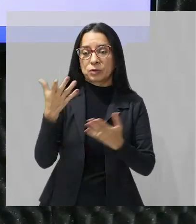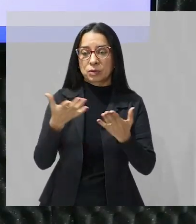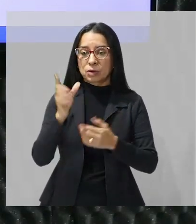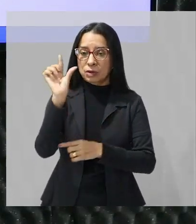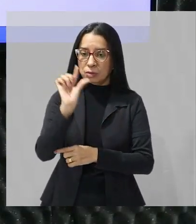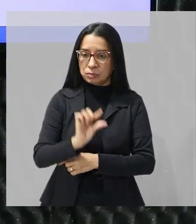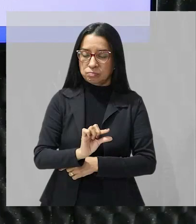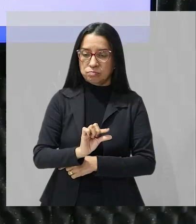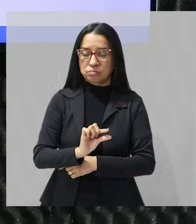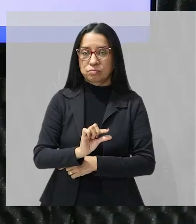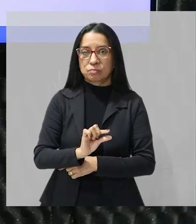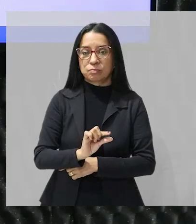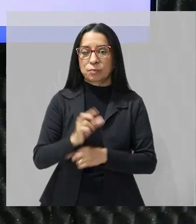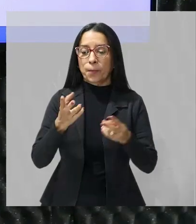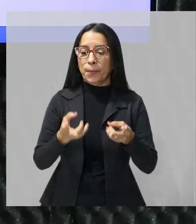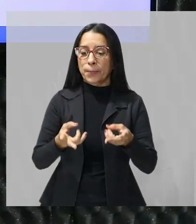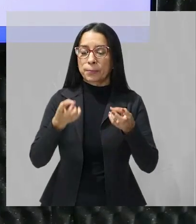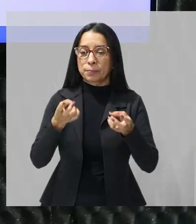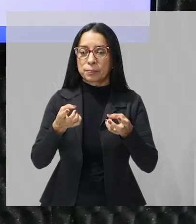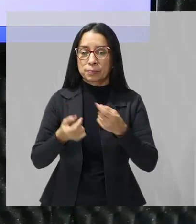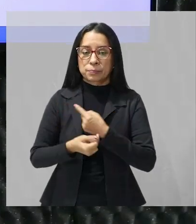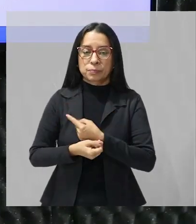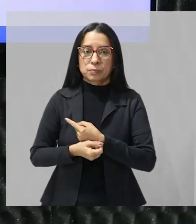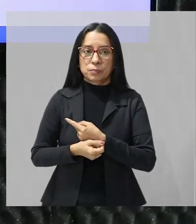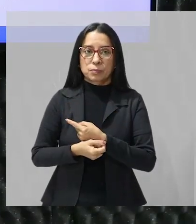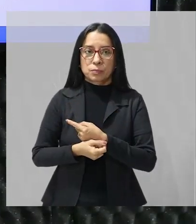fica atento, tá? Então, nesse caso aqui, ó,